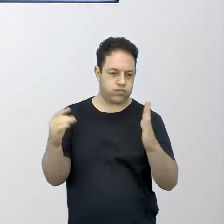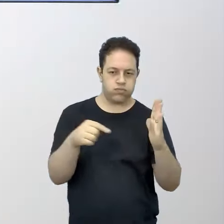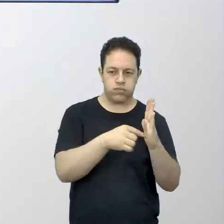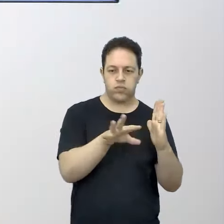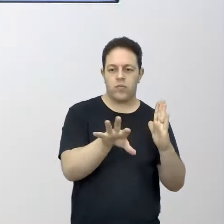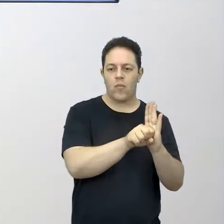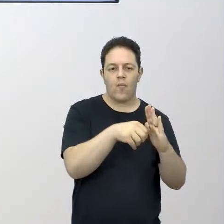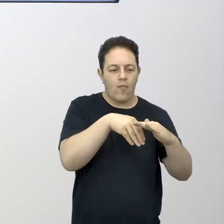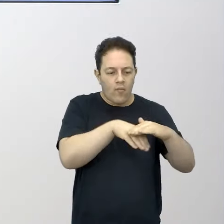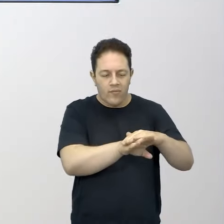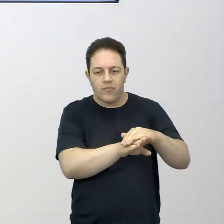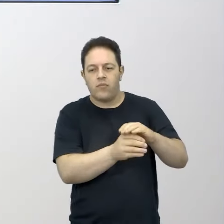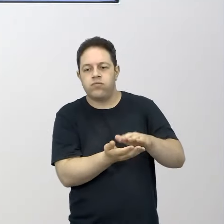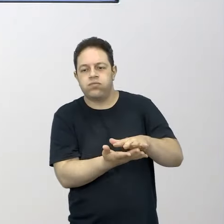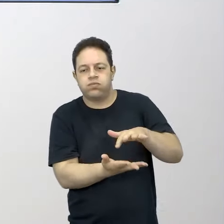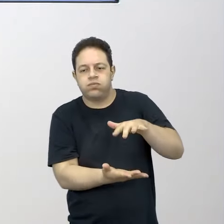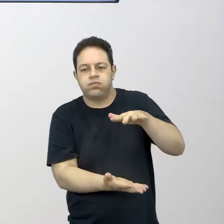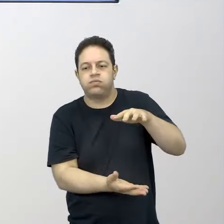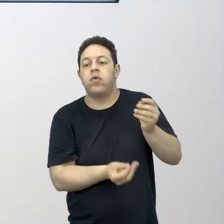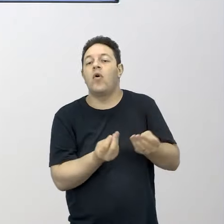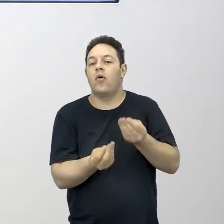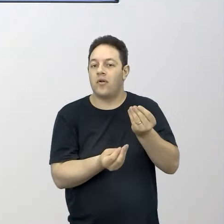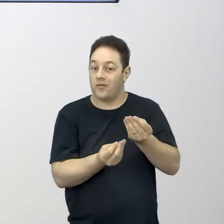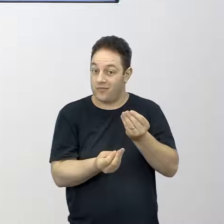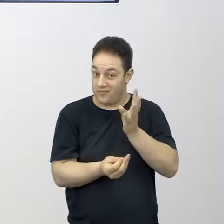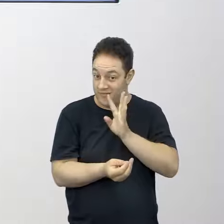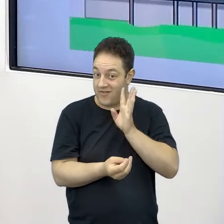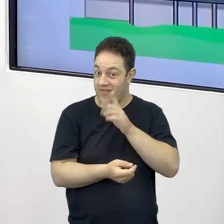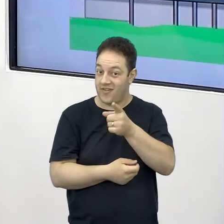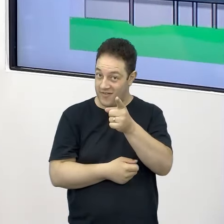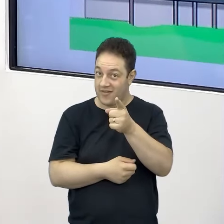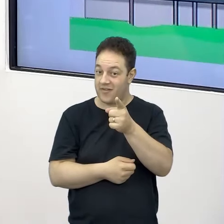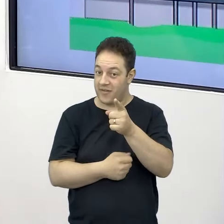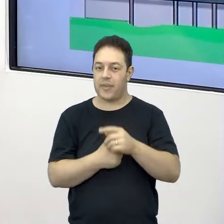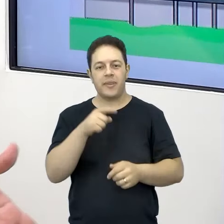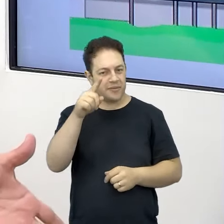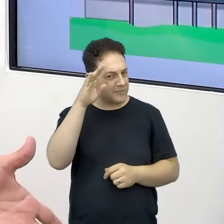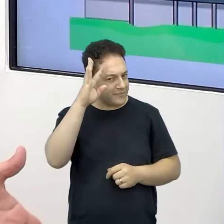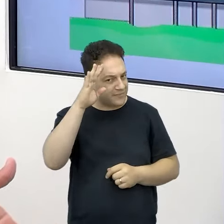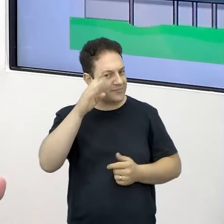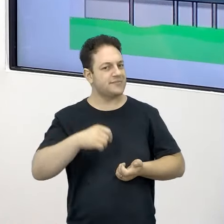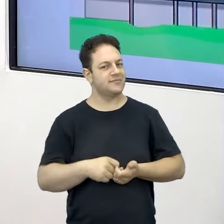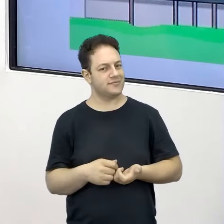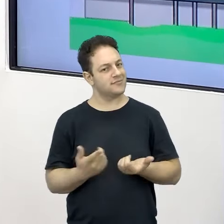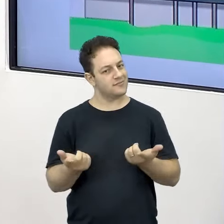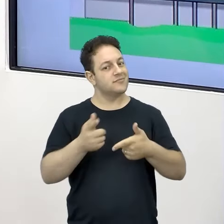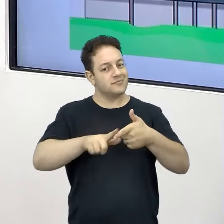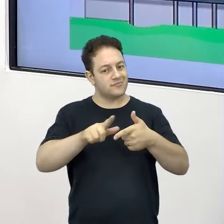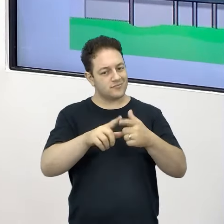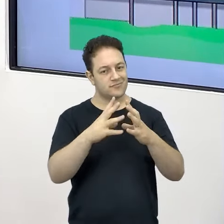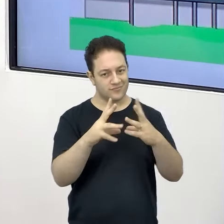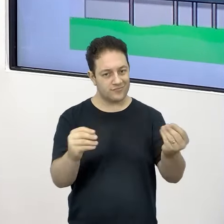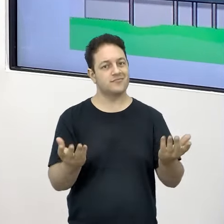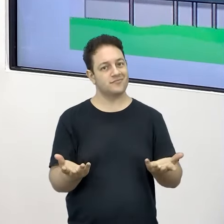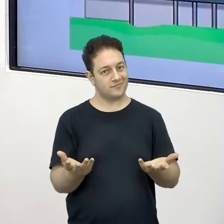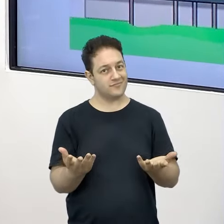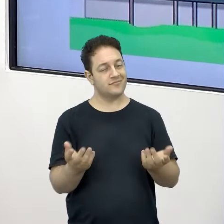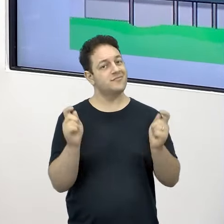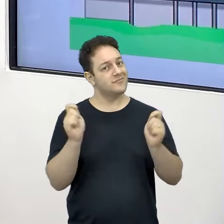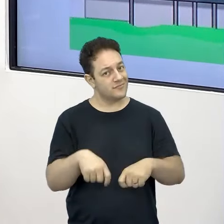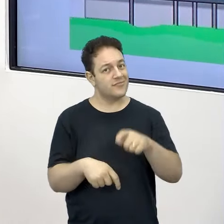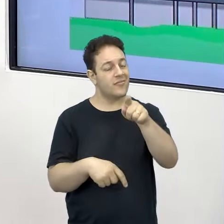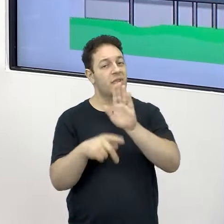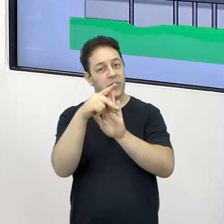quer. Não é uma boa? Você não acha legal isso daí? Pensa, isso é uma solução, de repente, que pode estar dentro